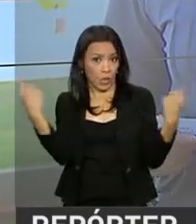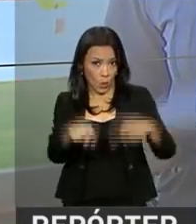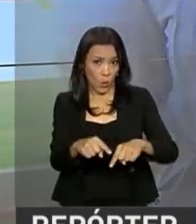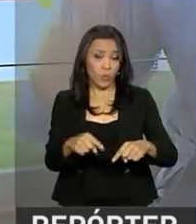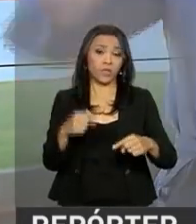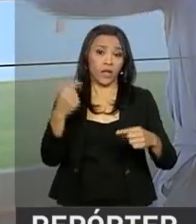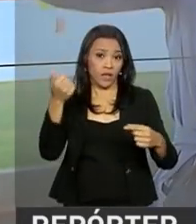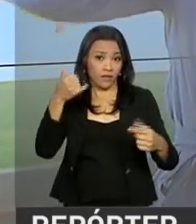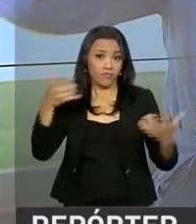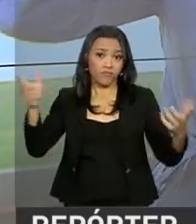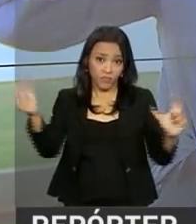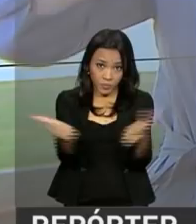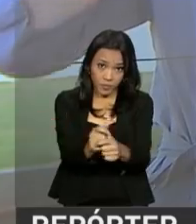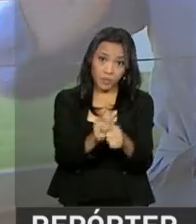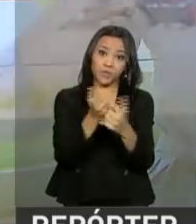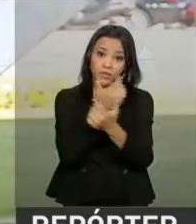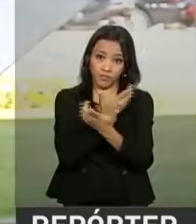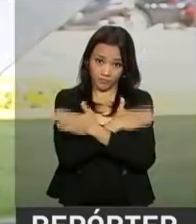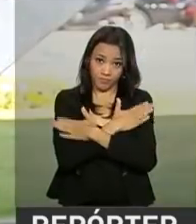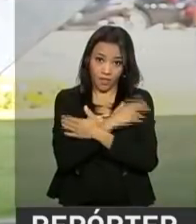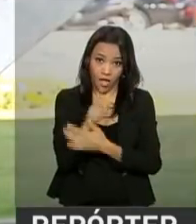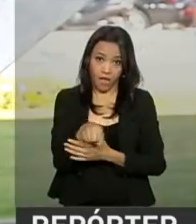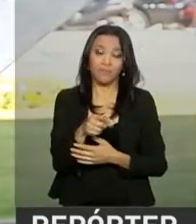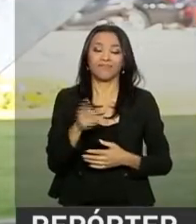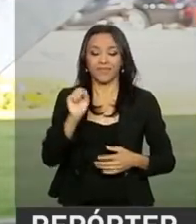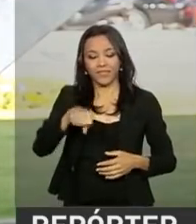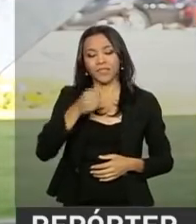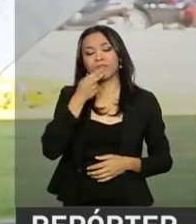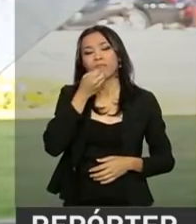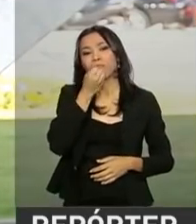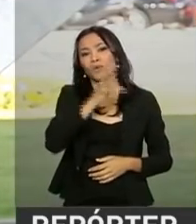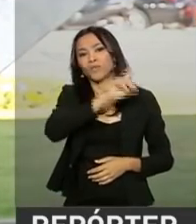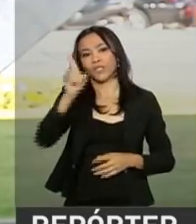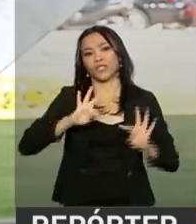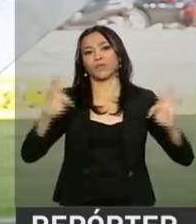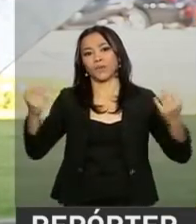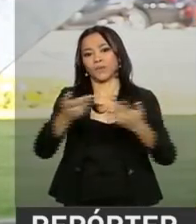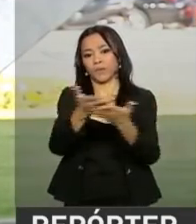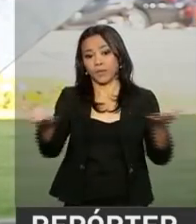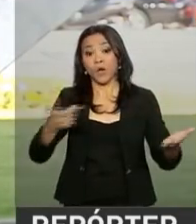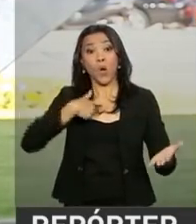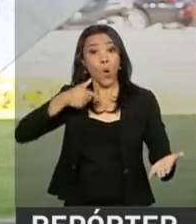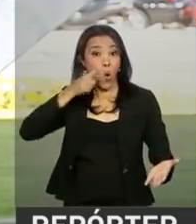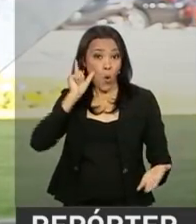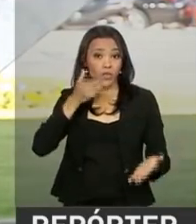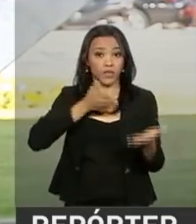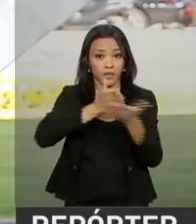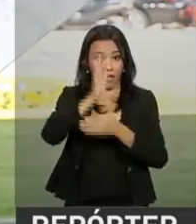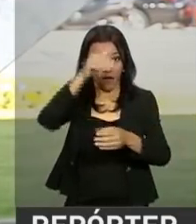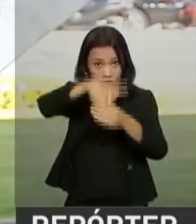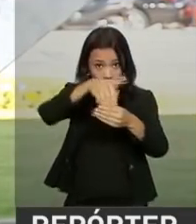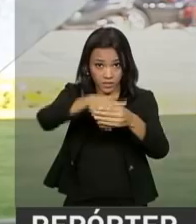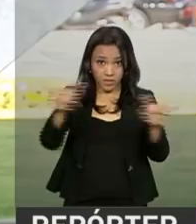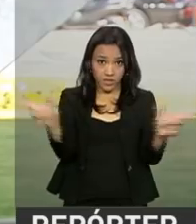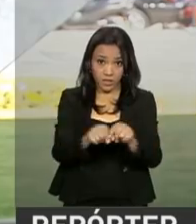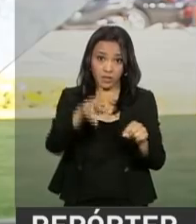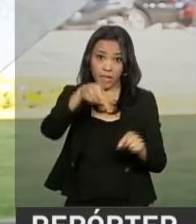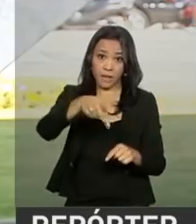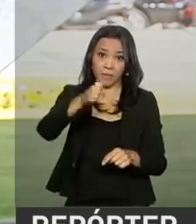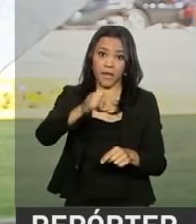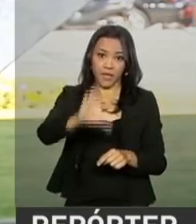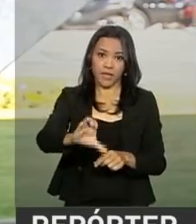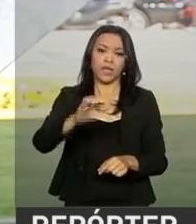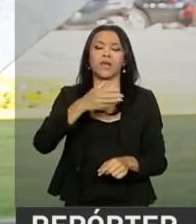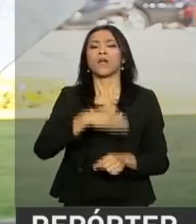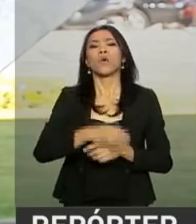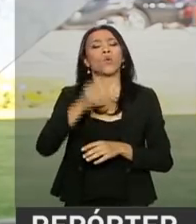né? Exatamente, Leandro. Bom dia a todos. Ontem, durante a votação da PEC dos gastos públicos, o presidente Michel Temer divulgou